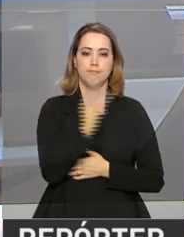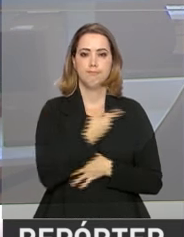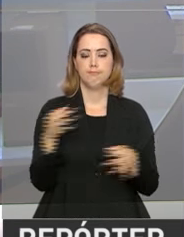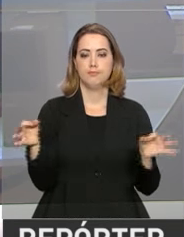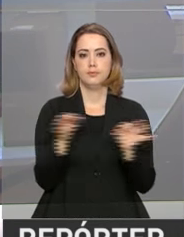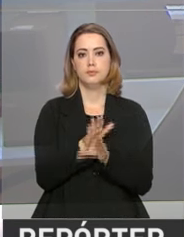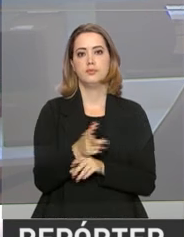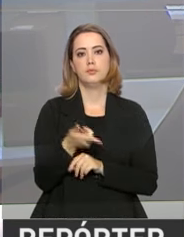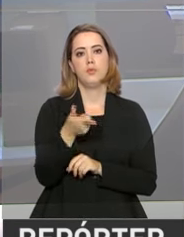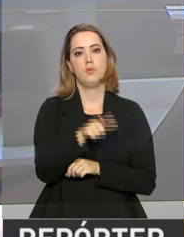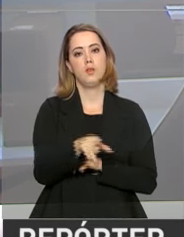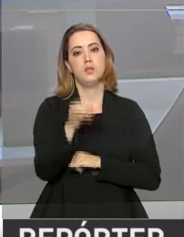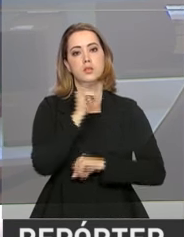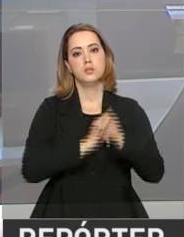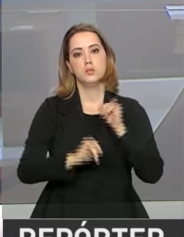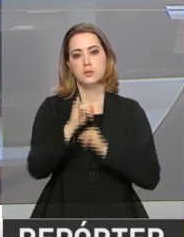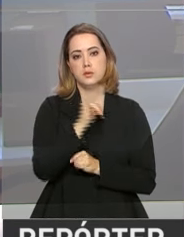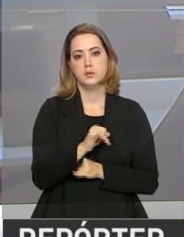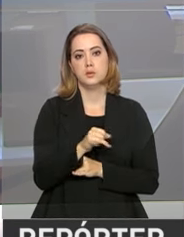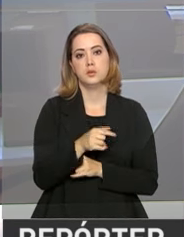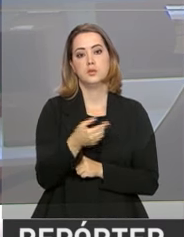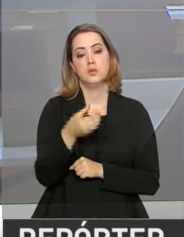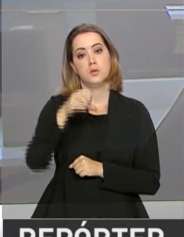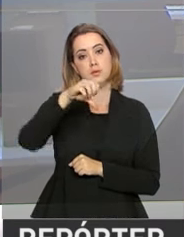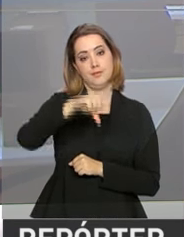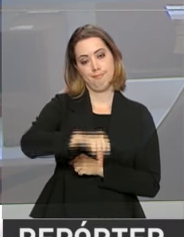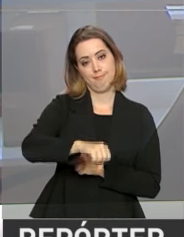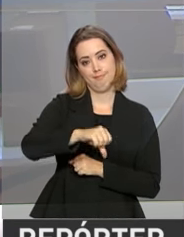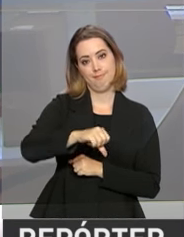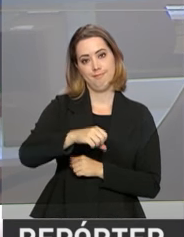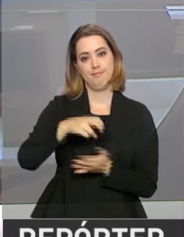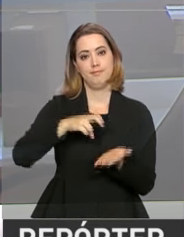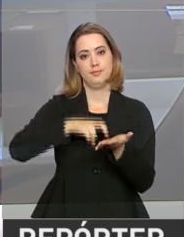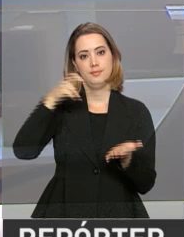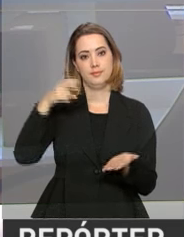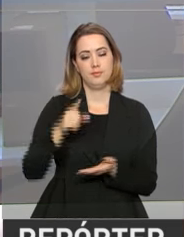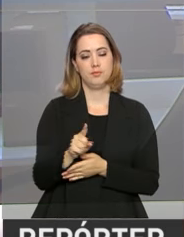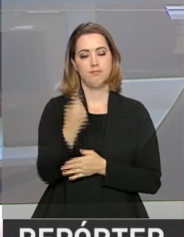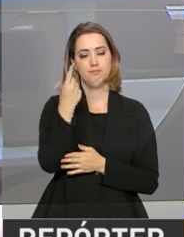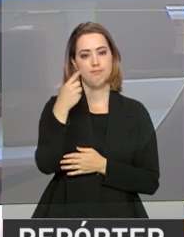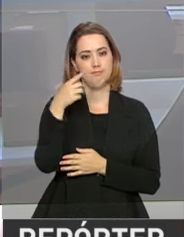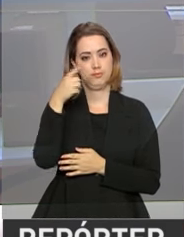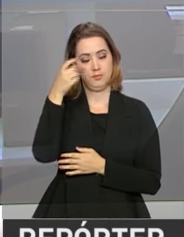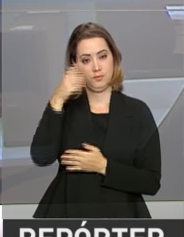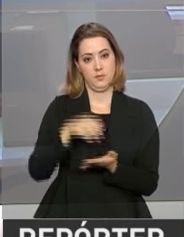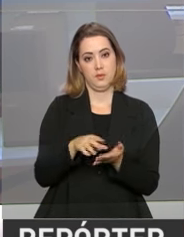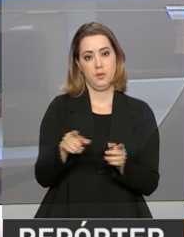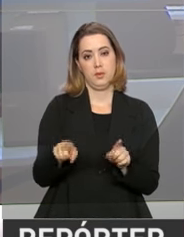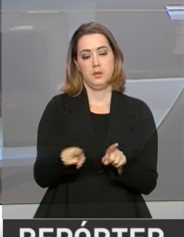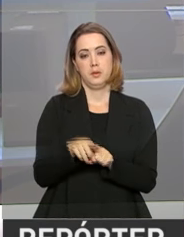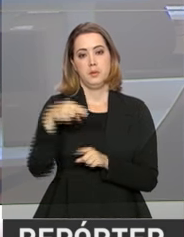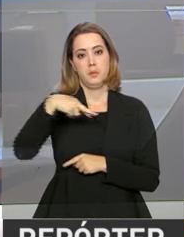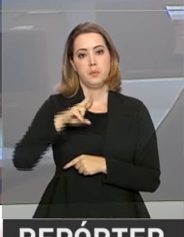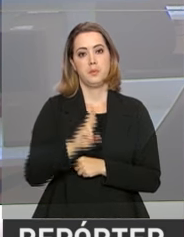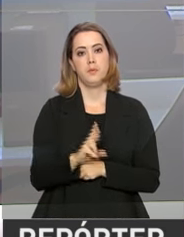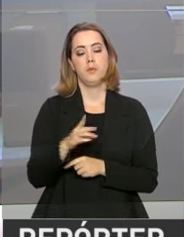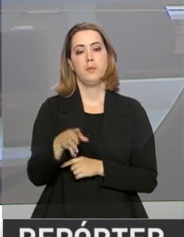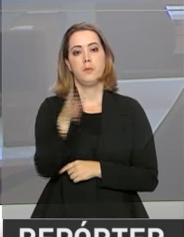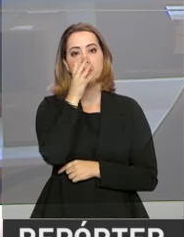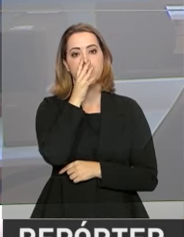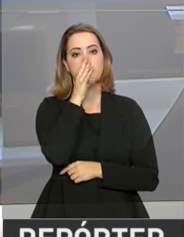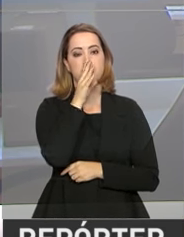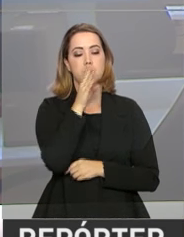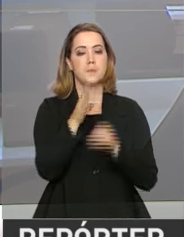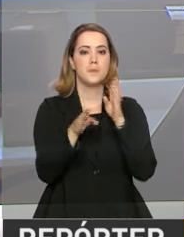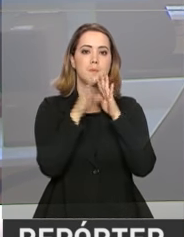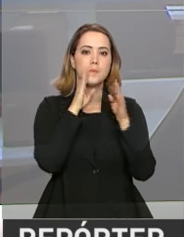ficamos por aqui. Voltamos a qualquer momento com outras informações ou amanhã, às 9 da manhã, na primeira edição do dia do Repórter NBR. Acompanhe